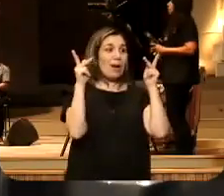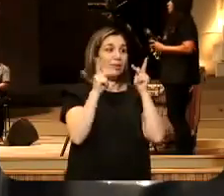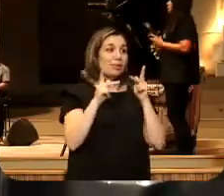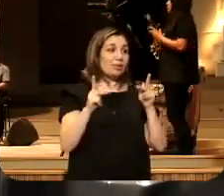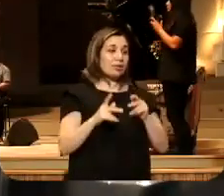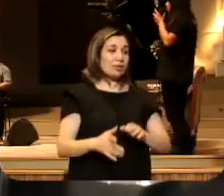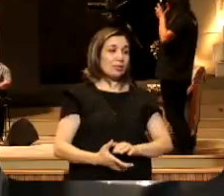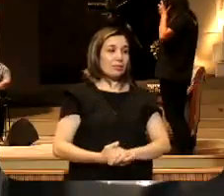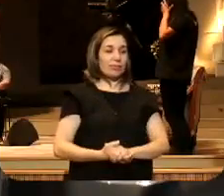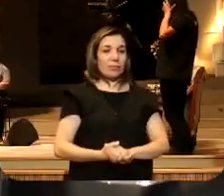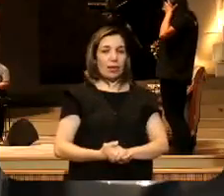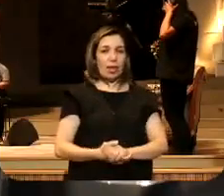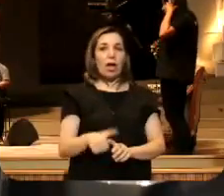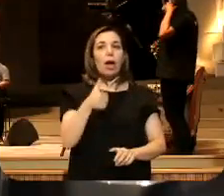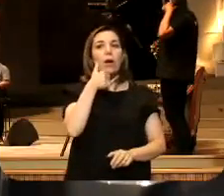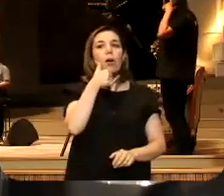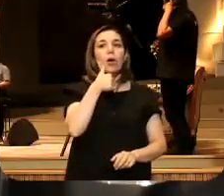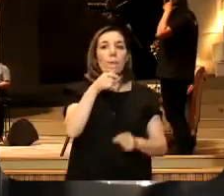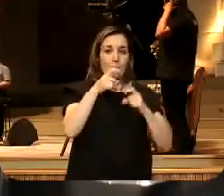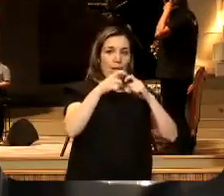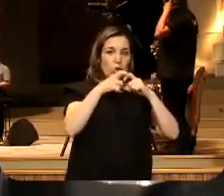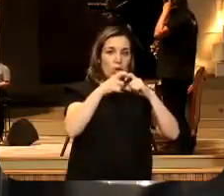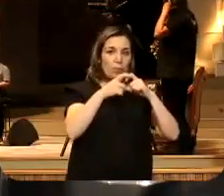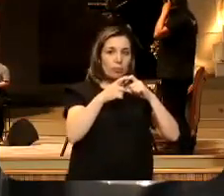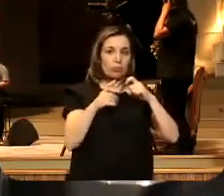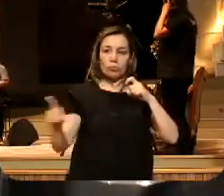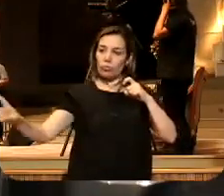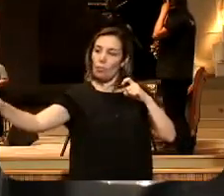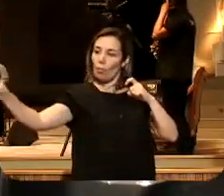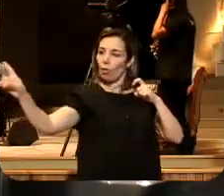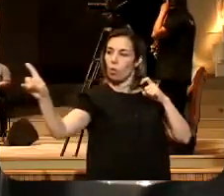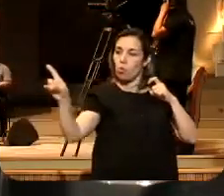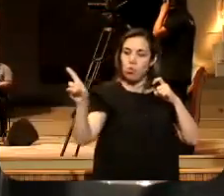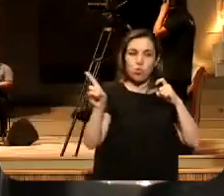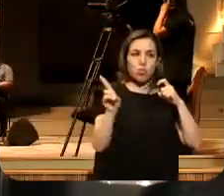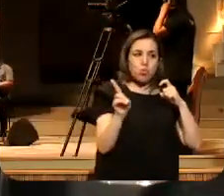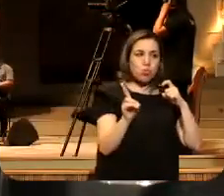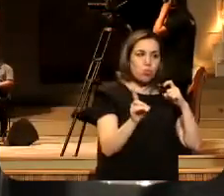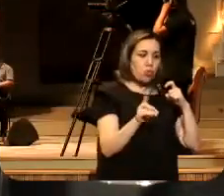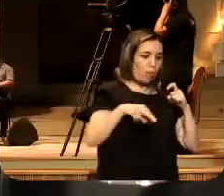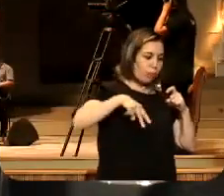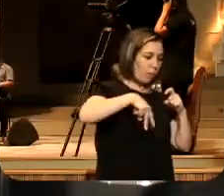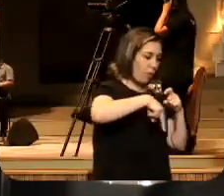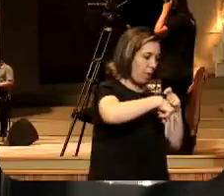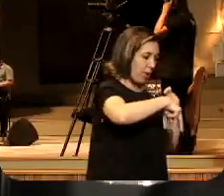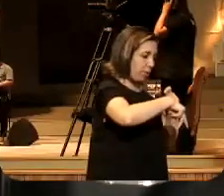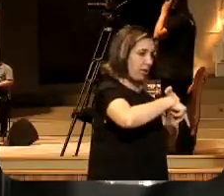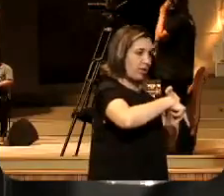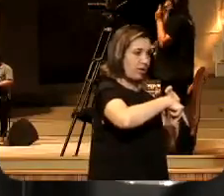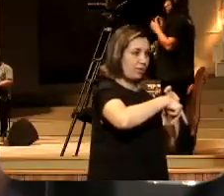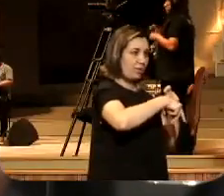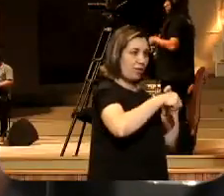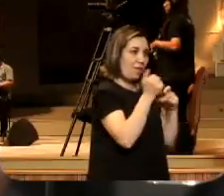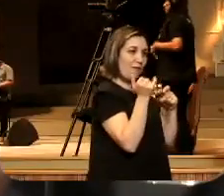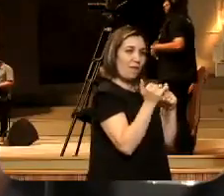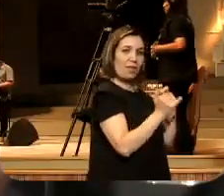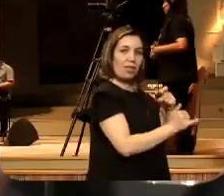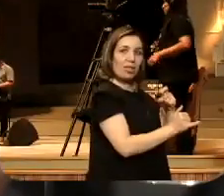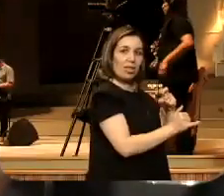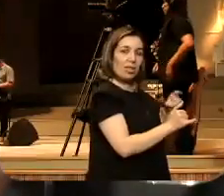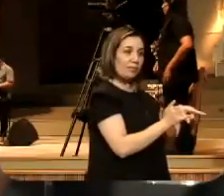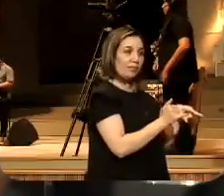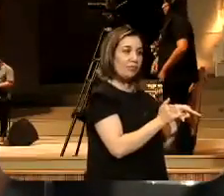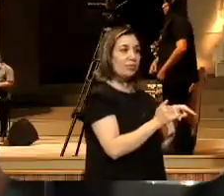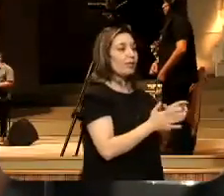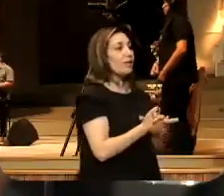médica. Uma médica extraordinária. E ela tinha se articulado para que o menino voltasse para o